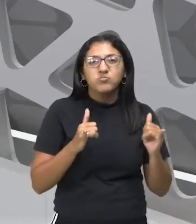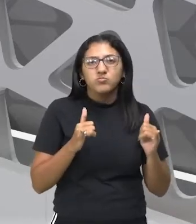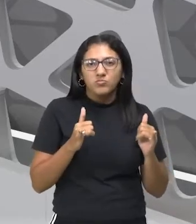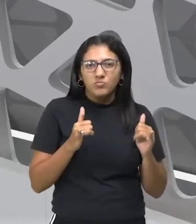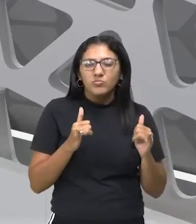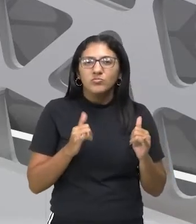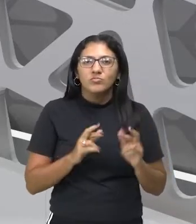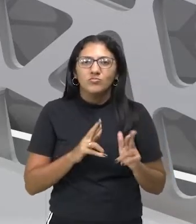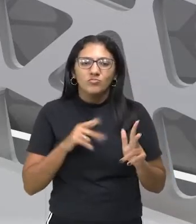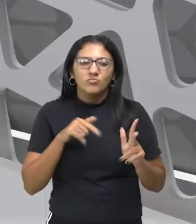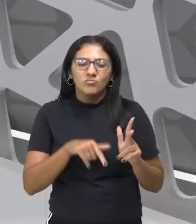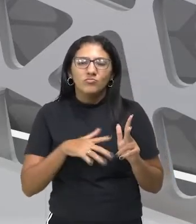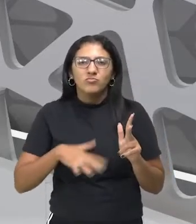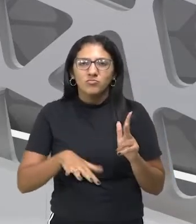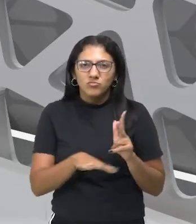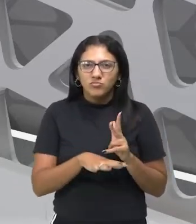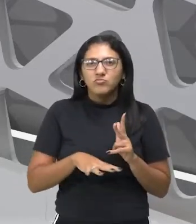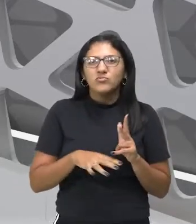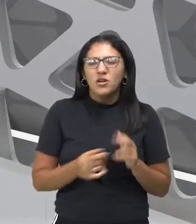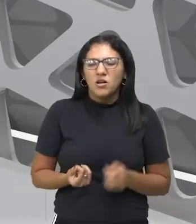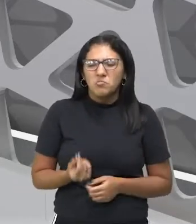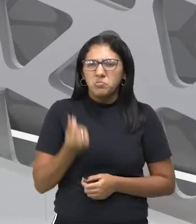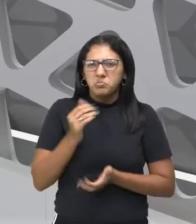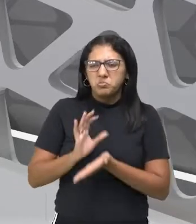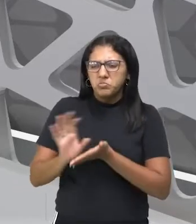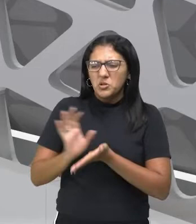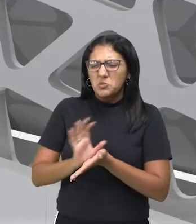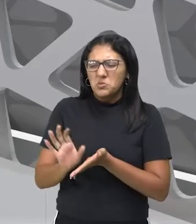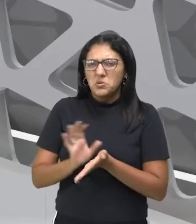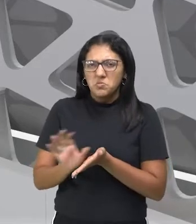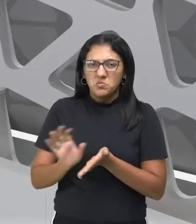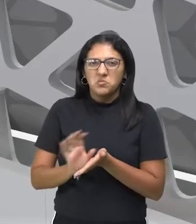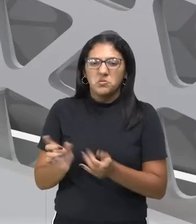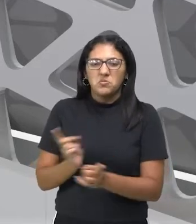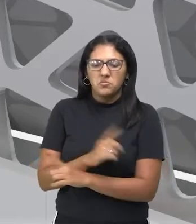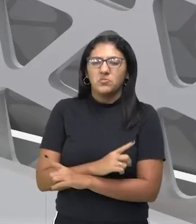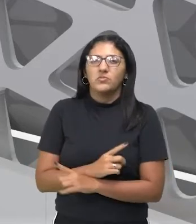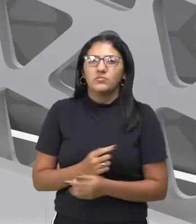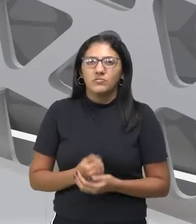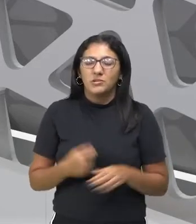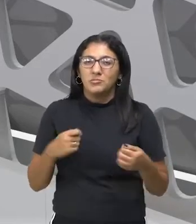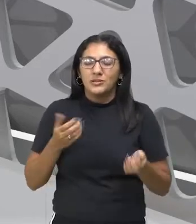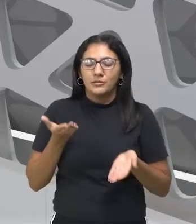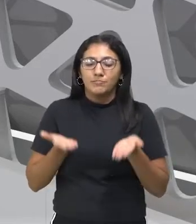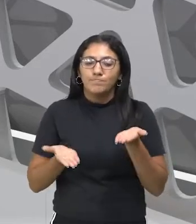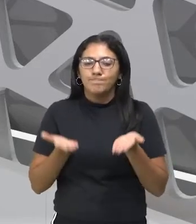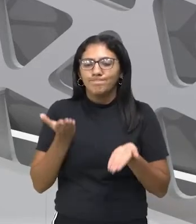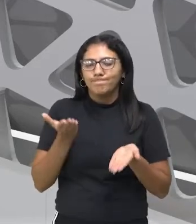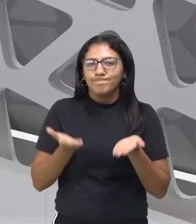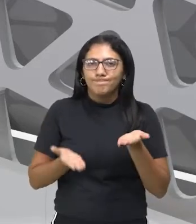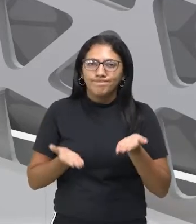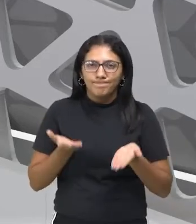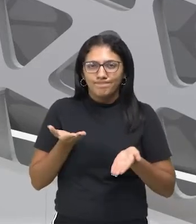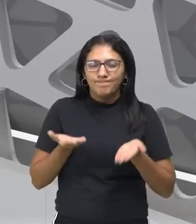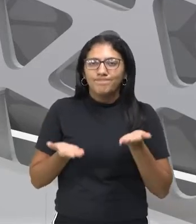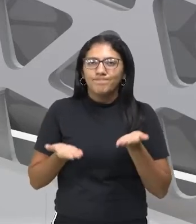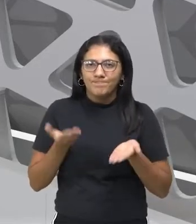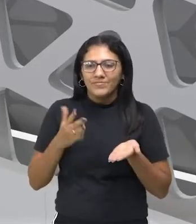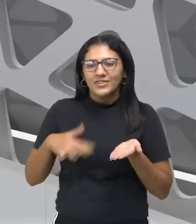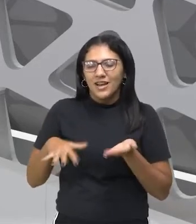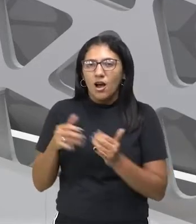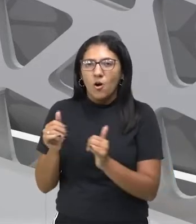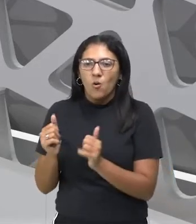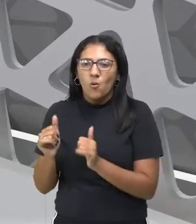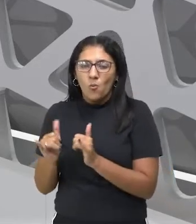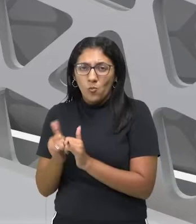número todo o dinheiro gasto para a construção. Então, tem que se pesar a relação entre custo e benefício da